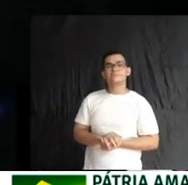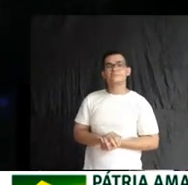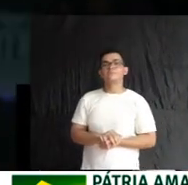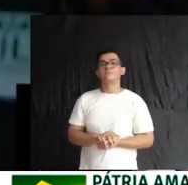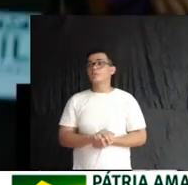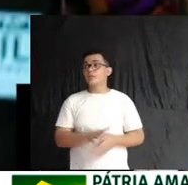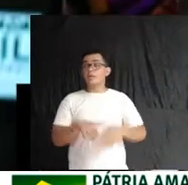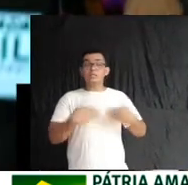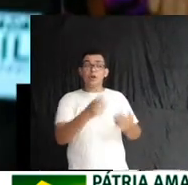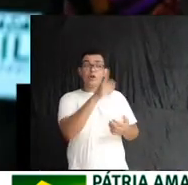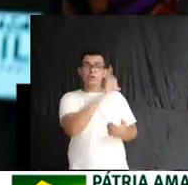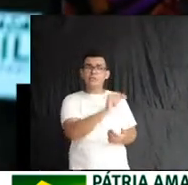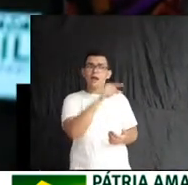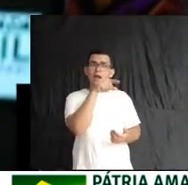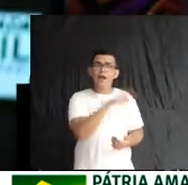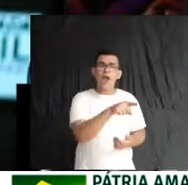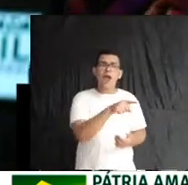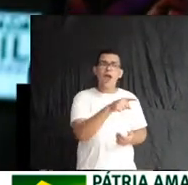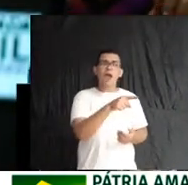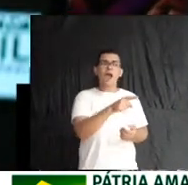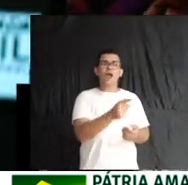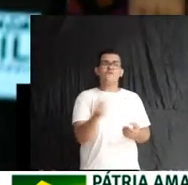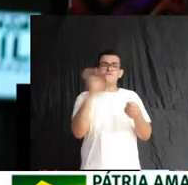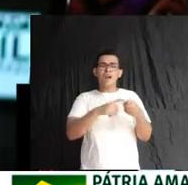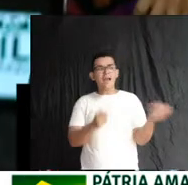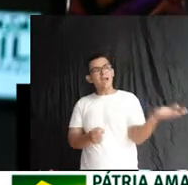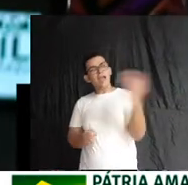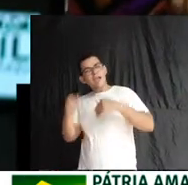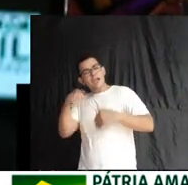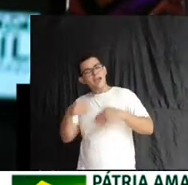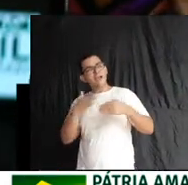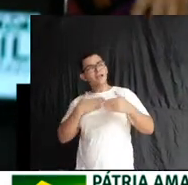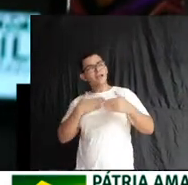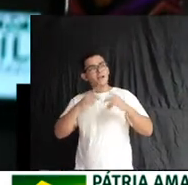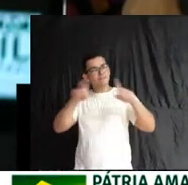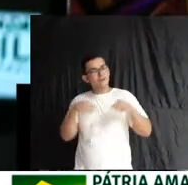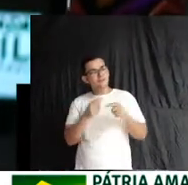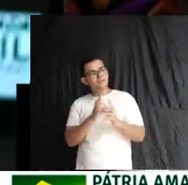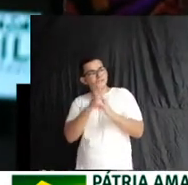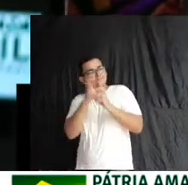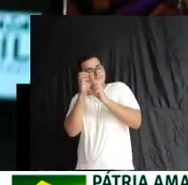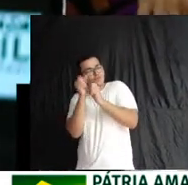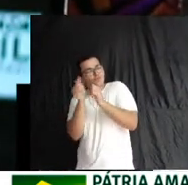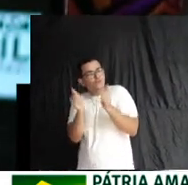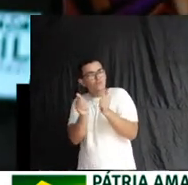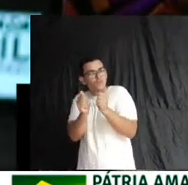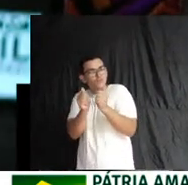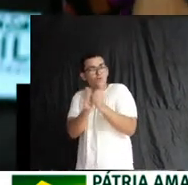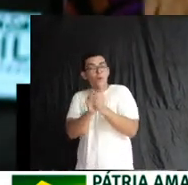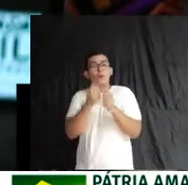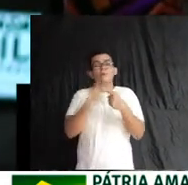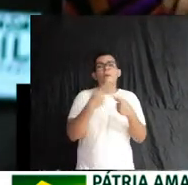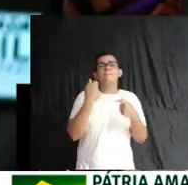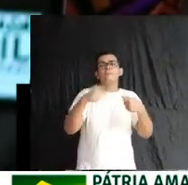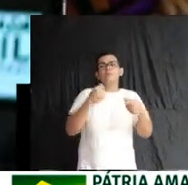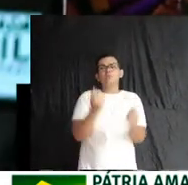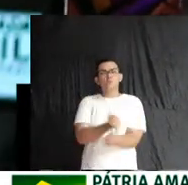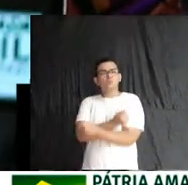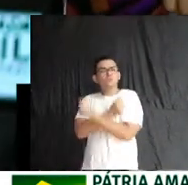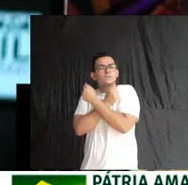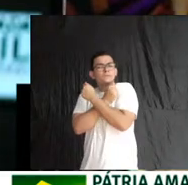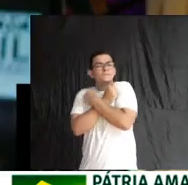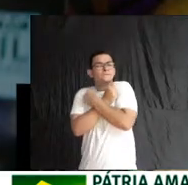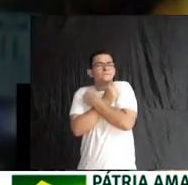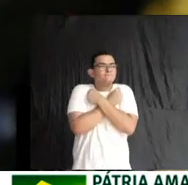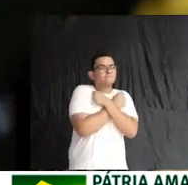Sai daí, vem aqui, vem invadir, invadir o meu quarto. Meu